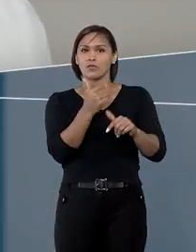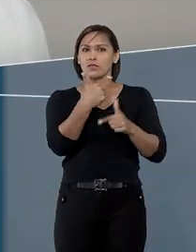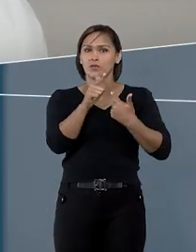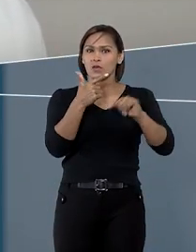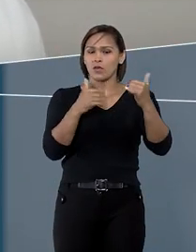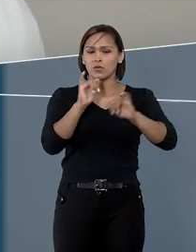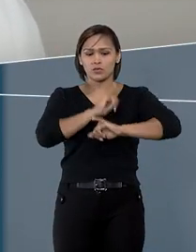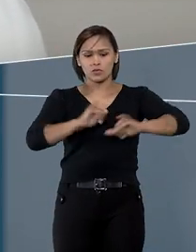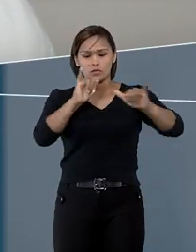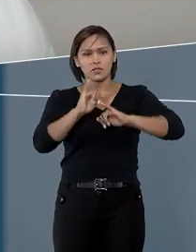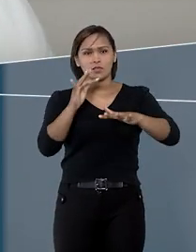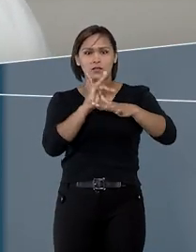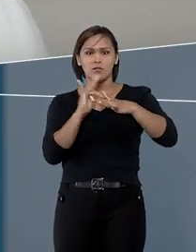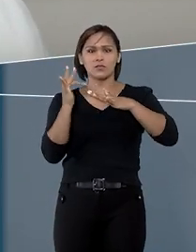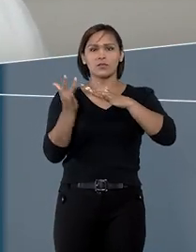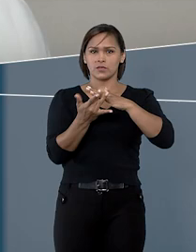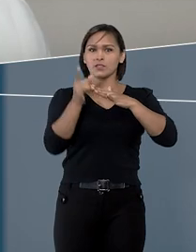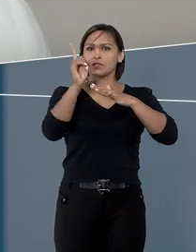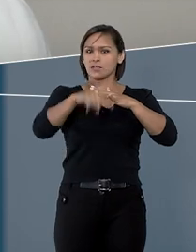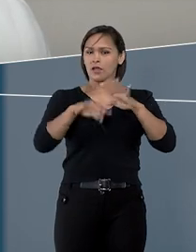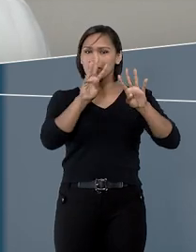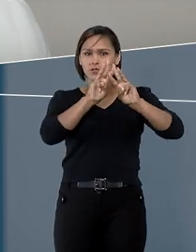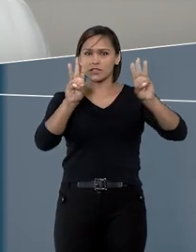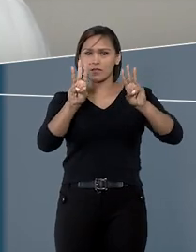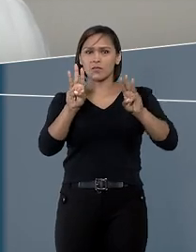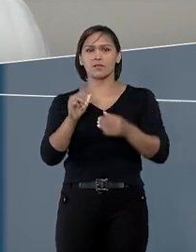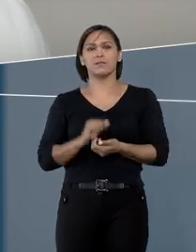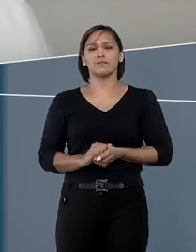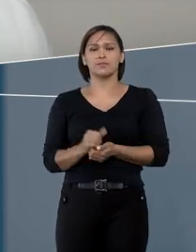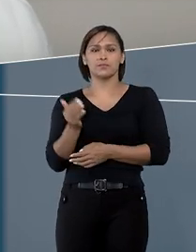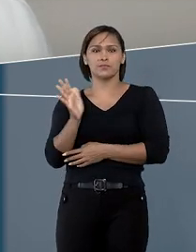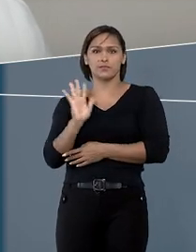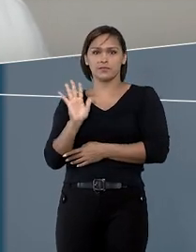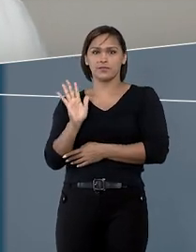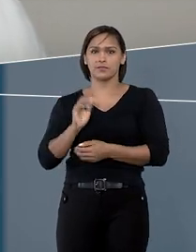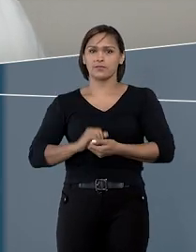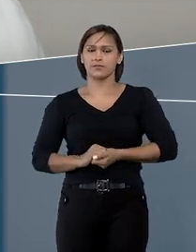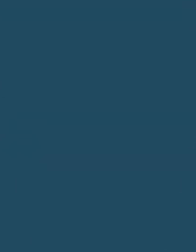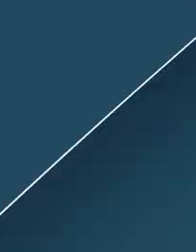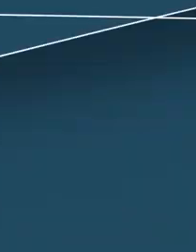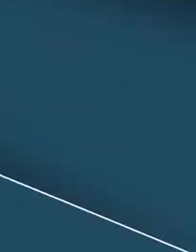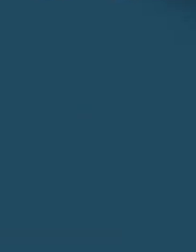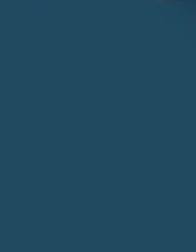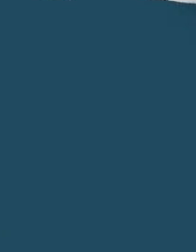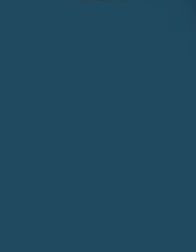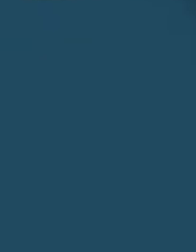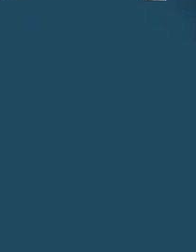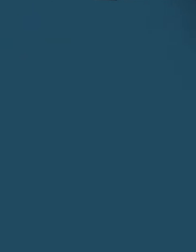Você confere outras notícias no site do STJ e nas nossas redes sociais. Até a próxima!